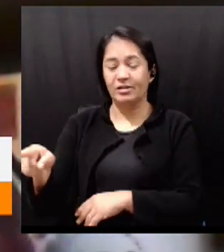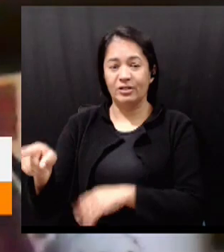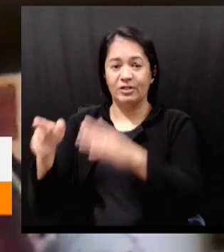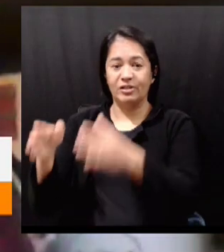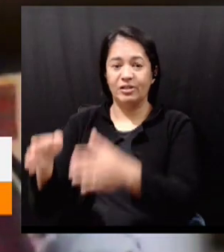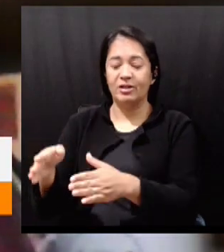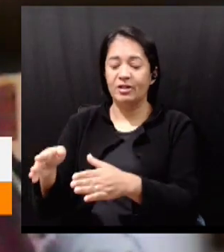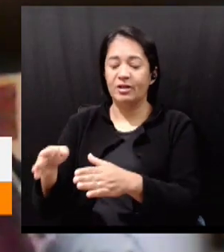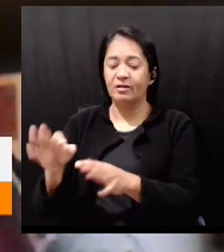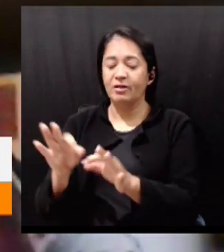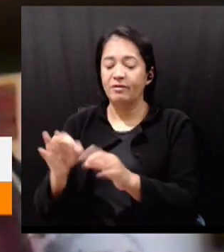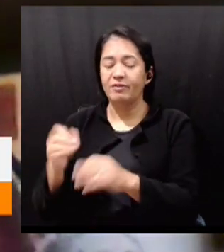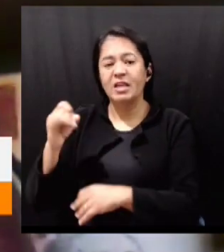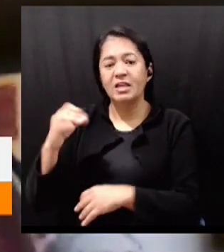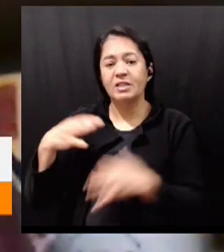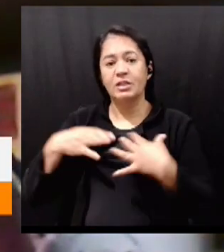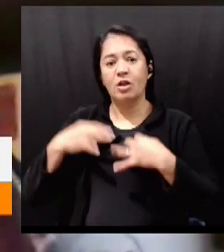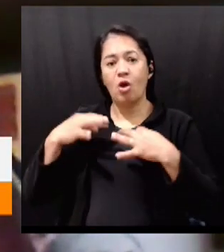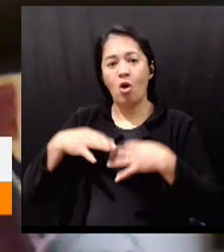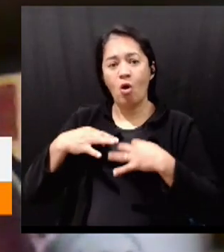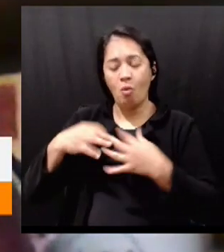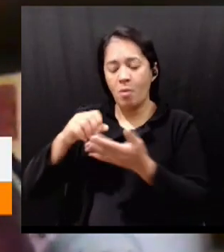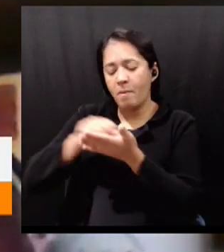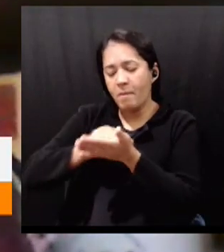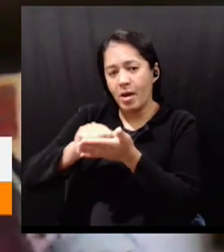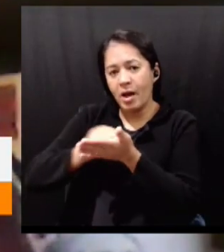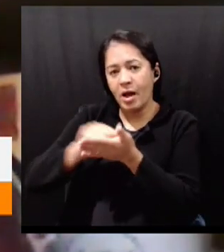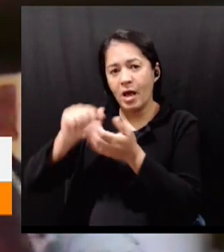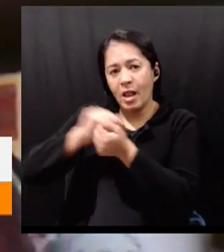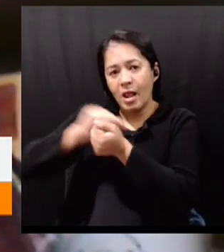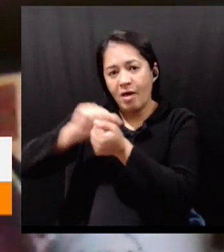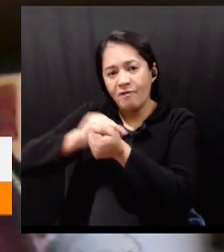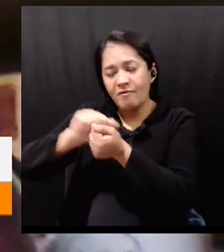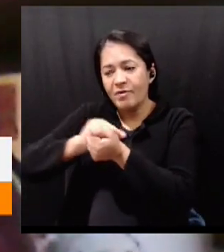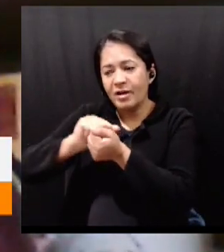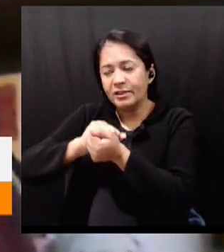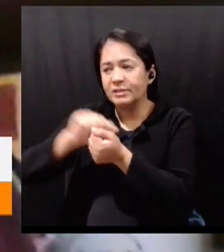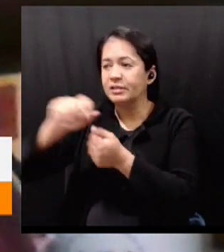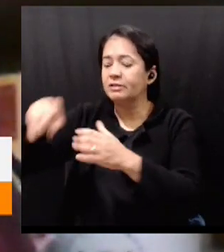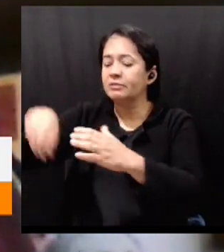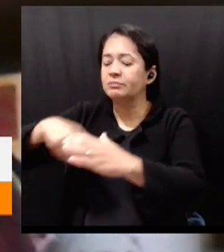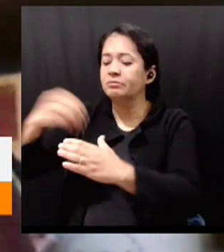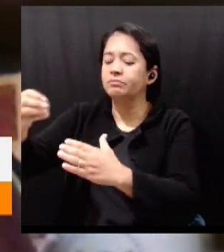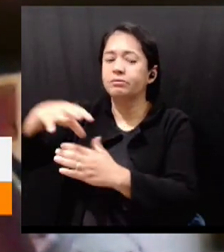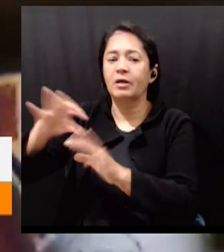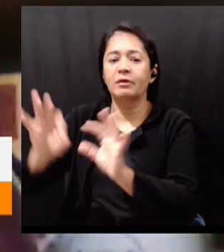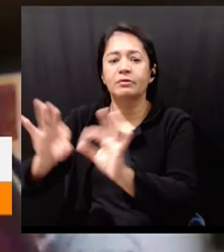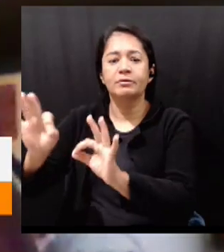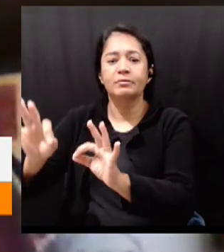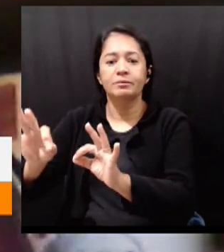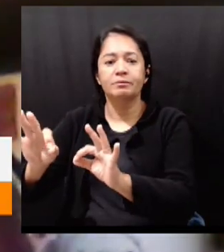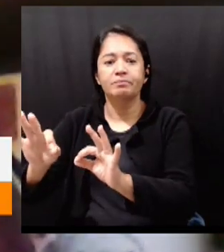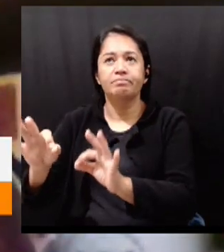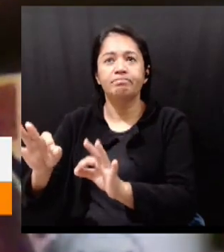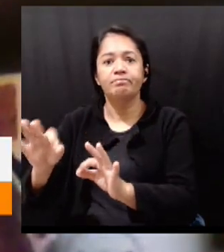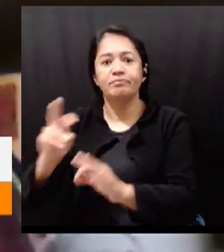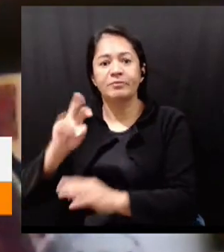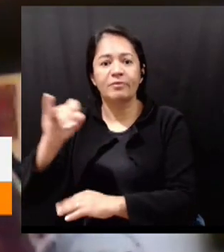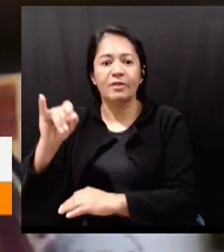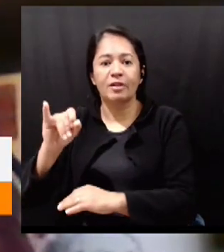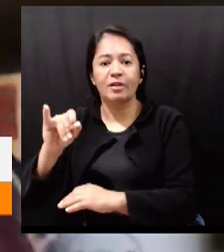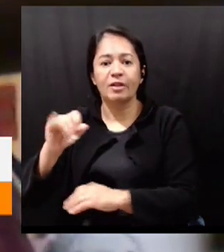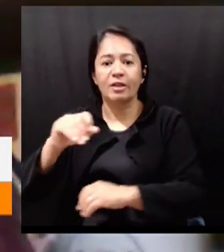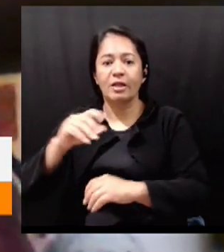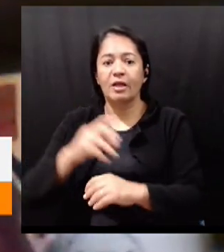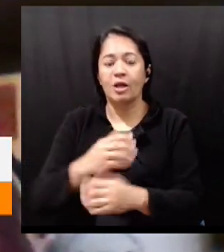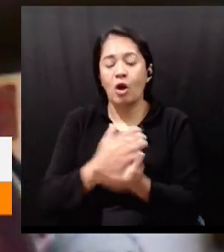para lavar, vai colocar roupa na máquina, ela vai começa a fazer o